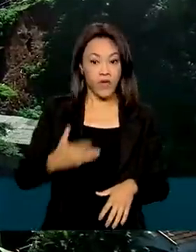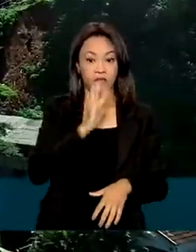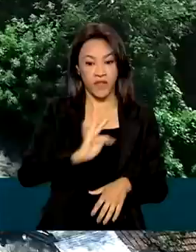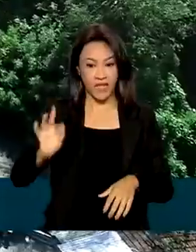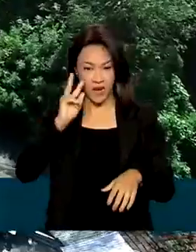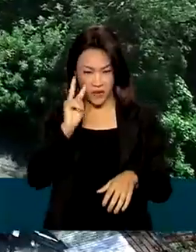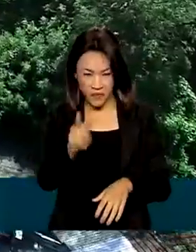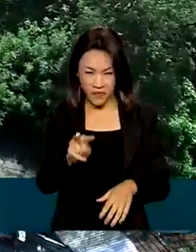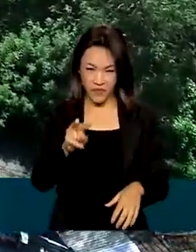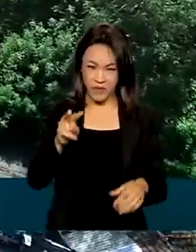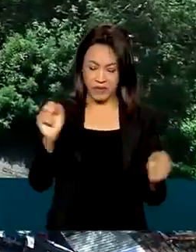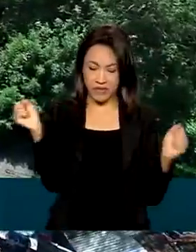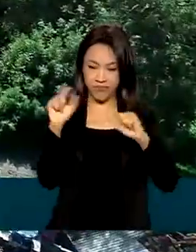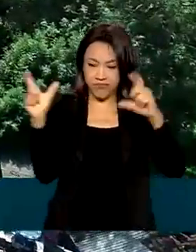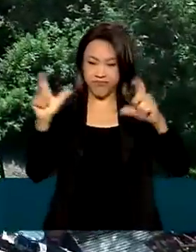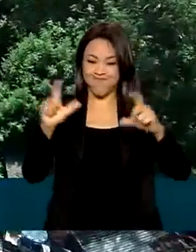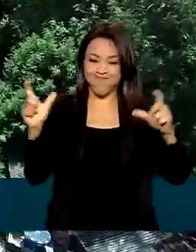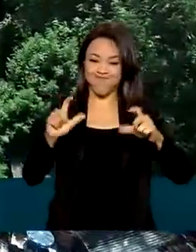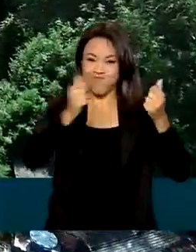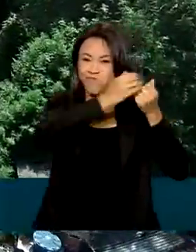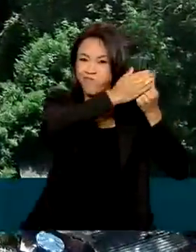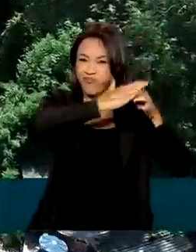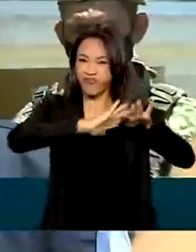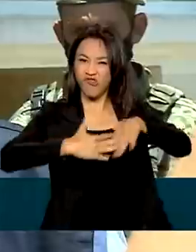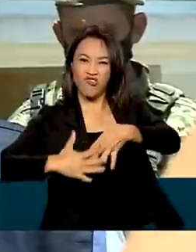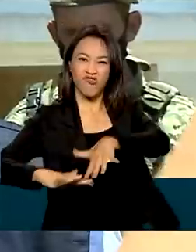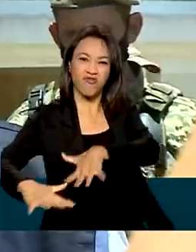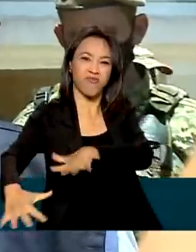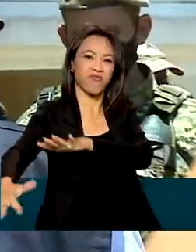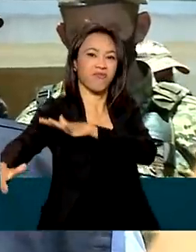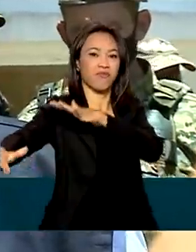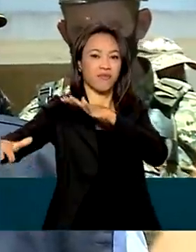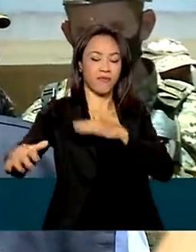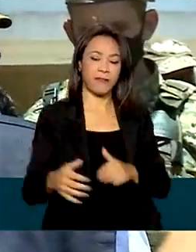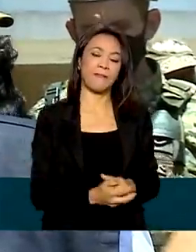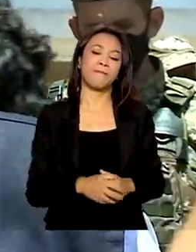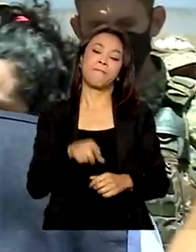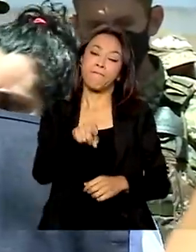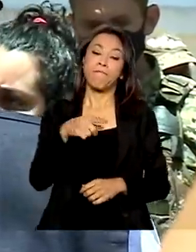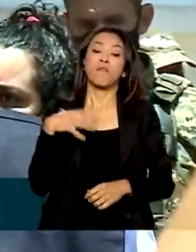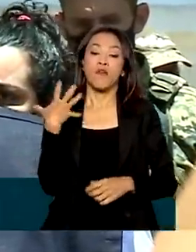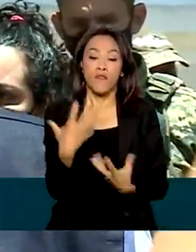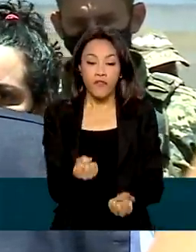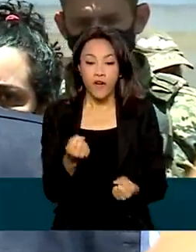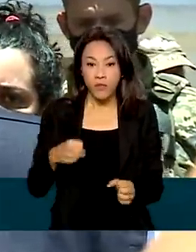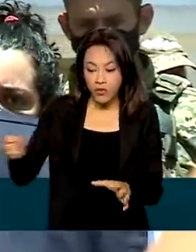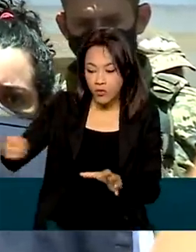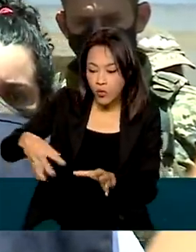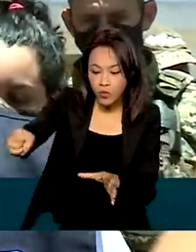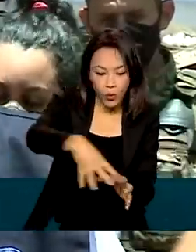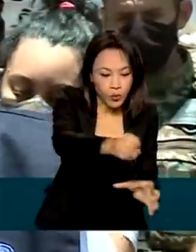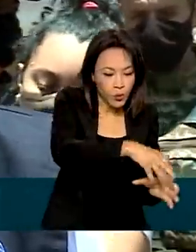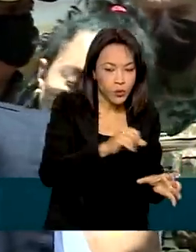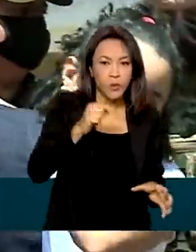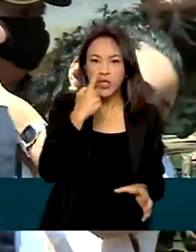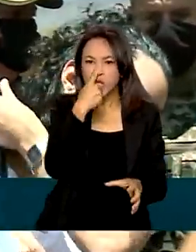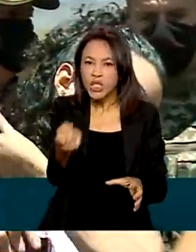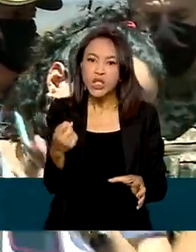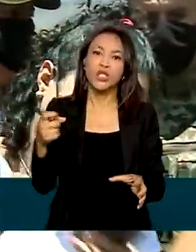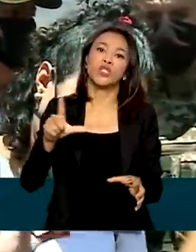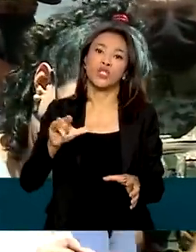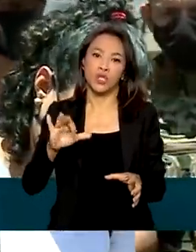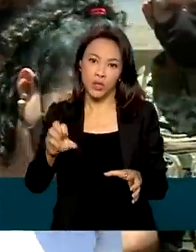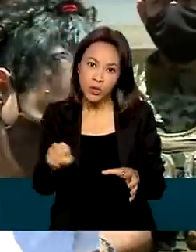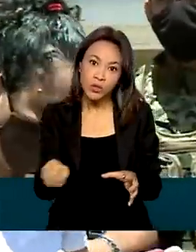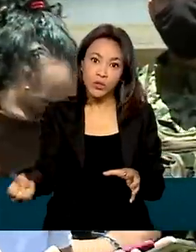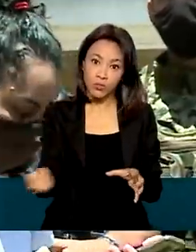o estado de calamidade pública de Petrópolis para estabelecer mobilidade garantir a coleta de lixo na ponta garantir que